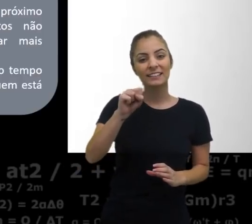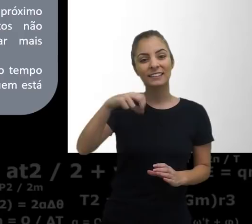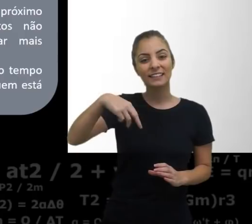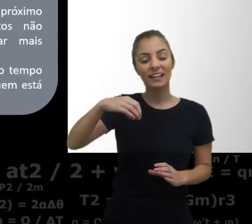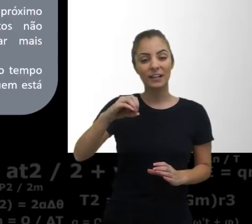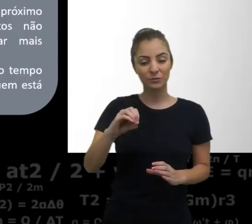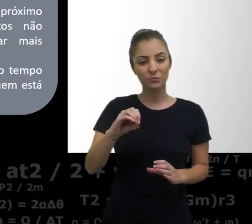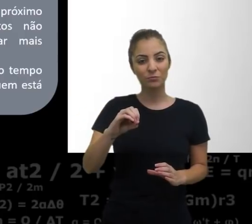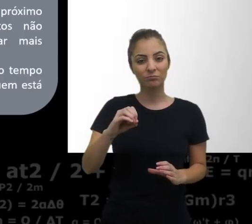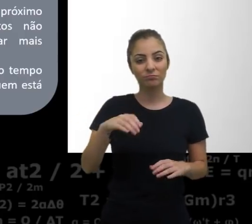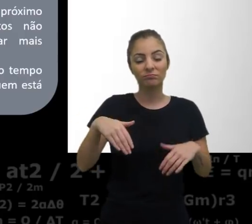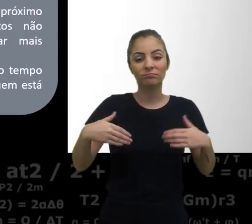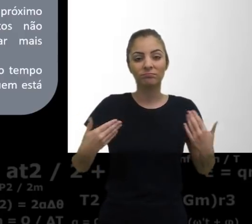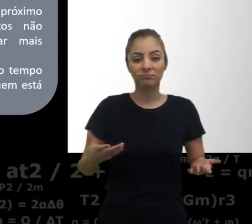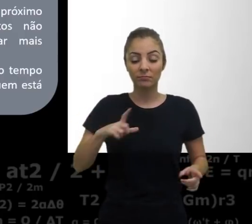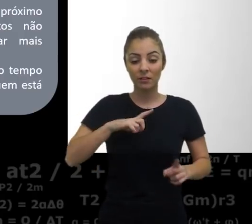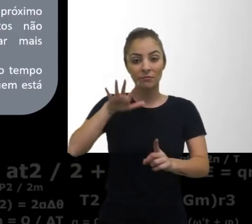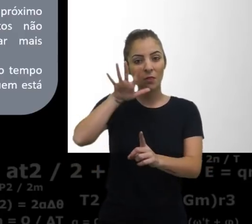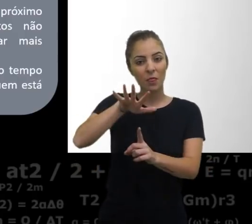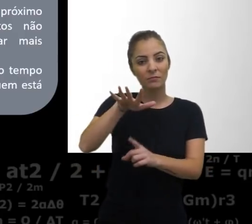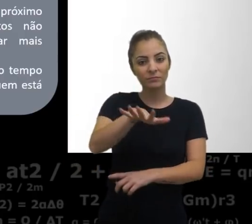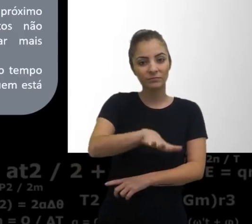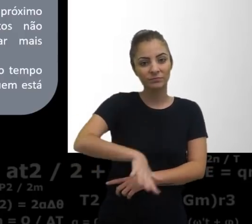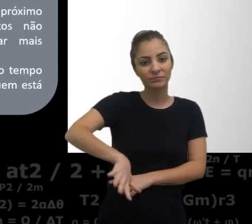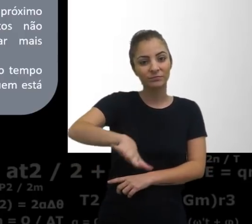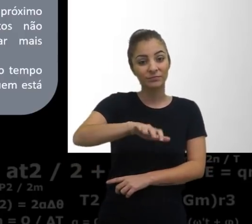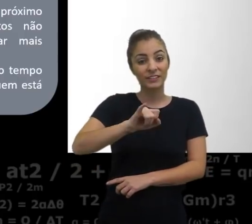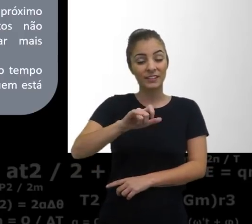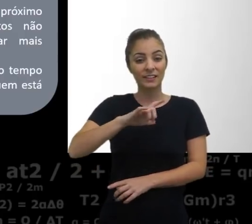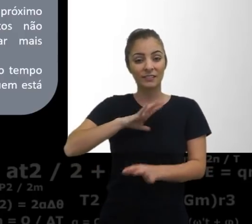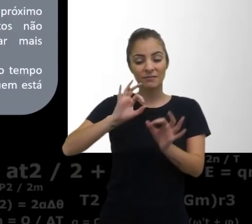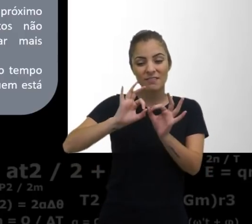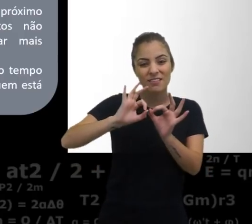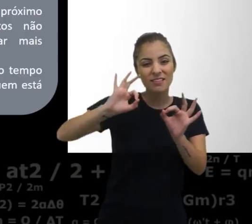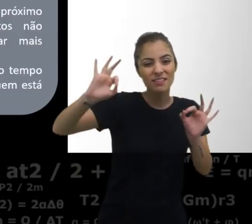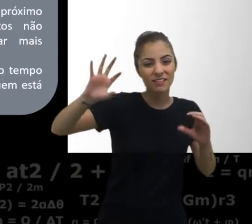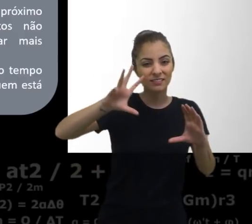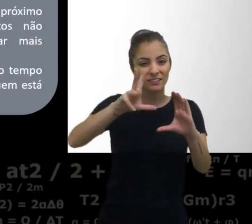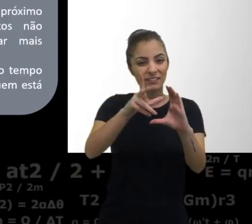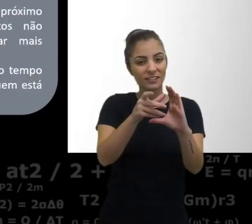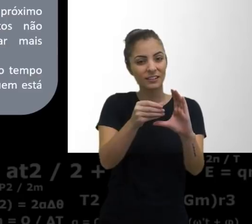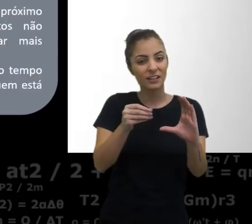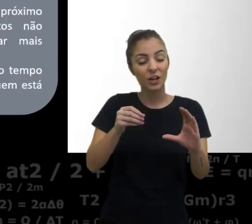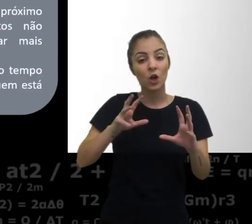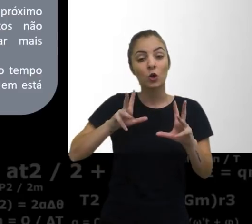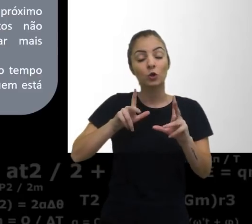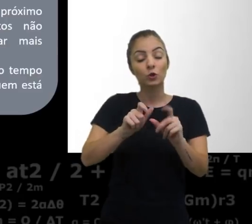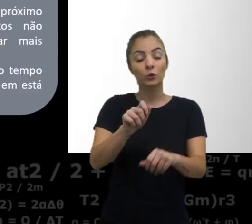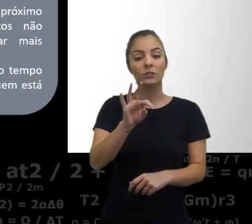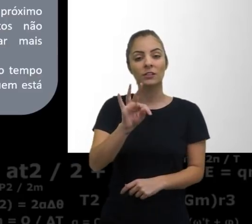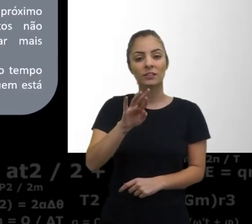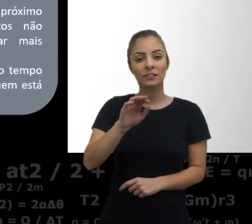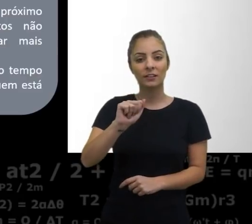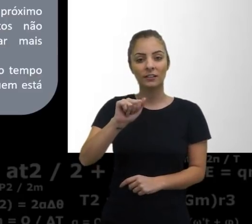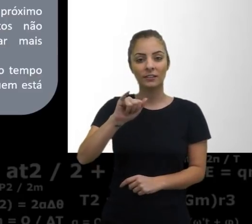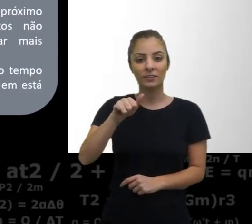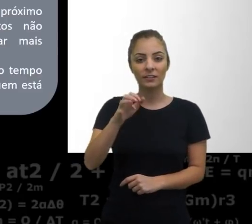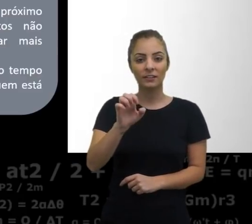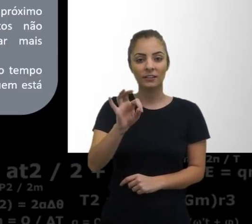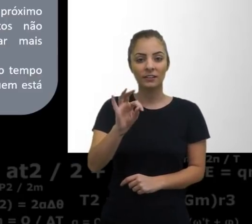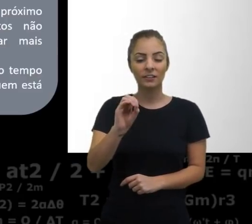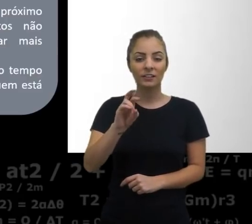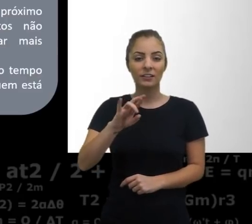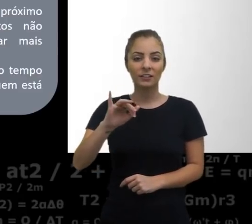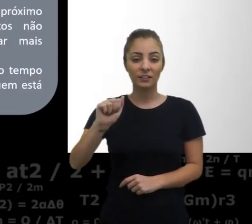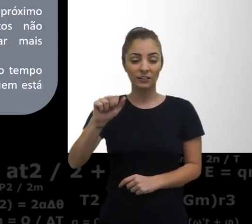de modo que a partir de uma certa distância do centro do buraco negro, todas as trajetórias possíveis levam ao centro. Então não